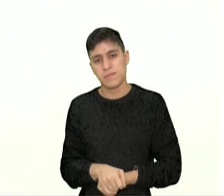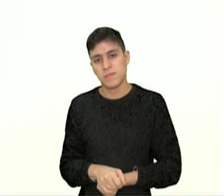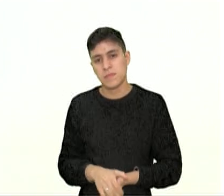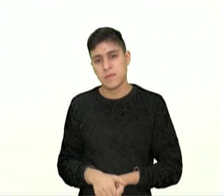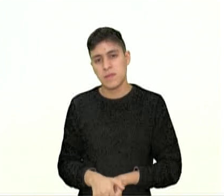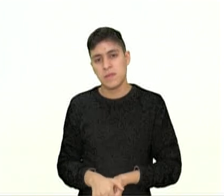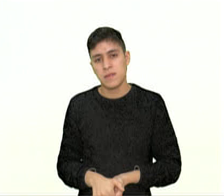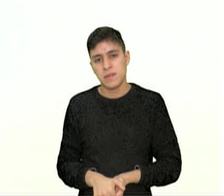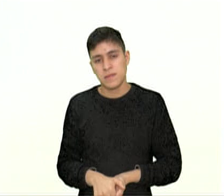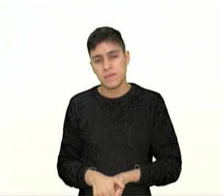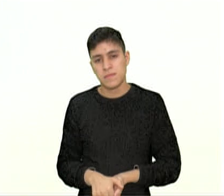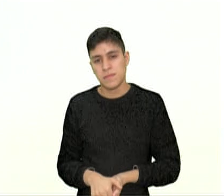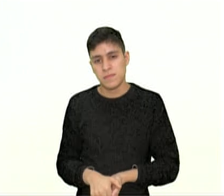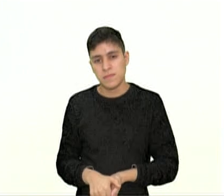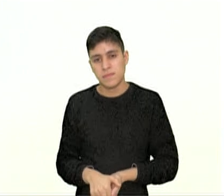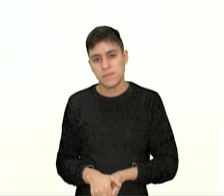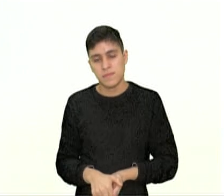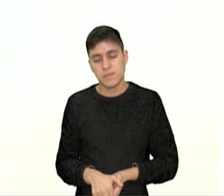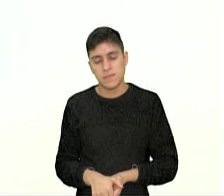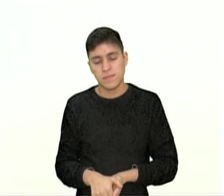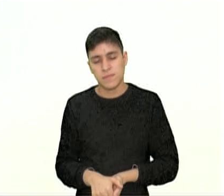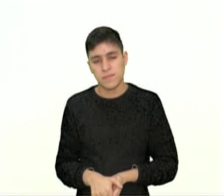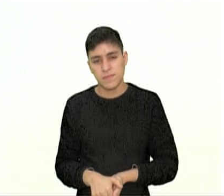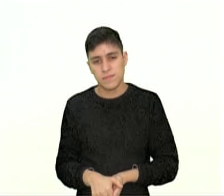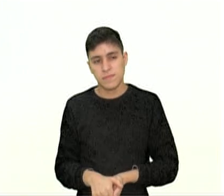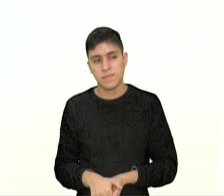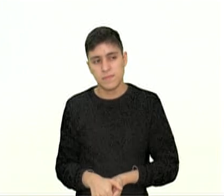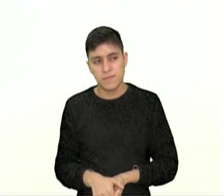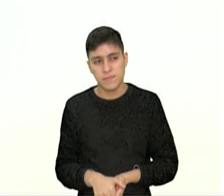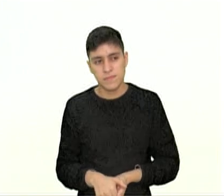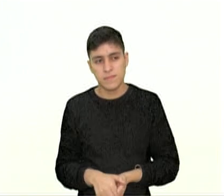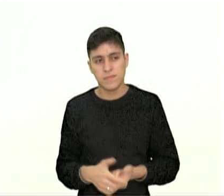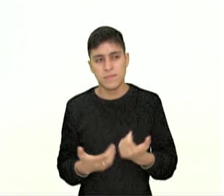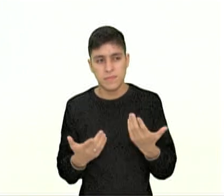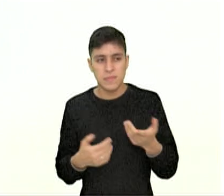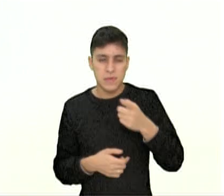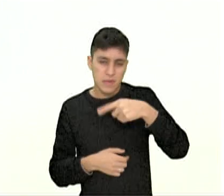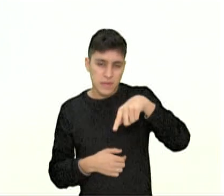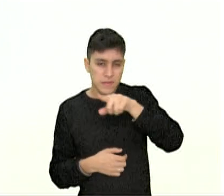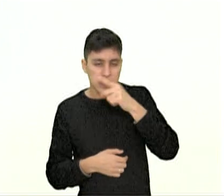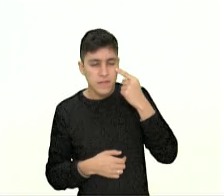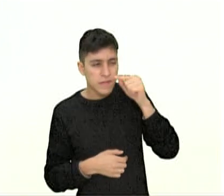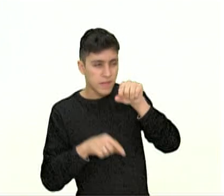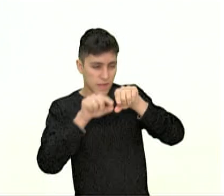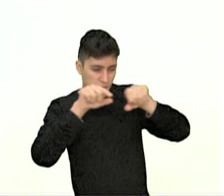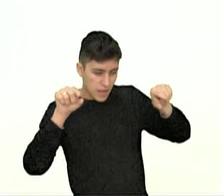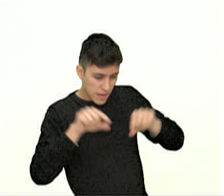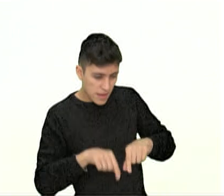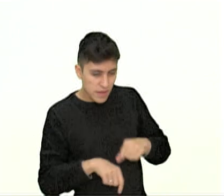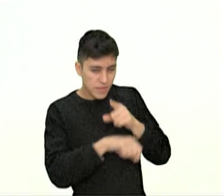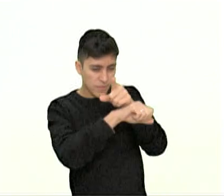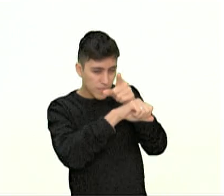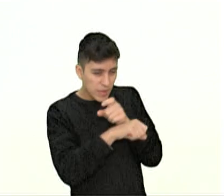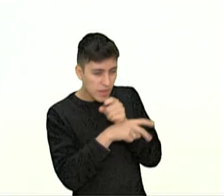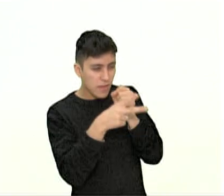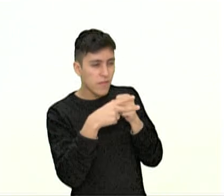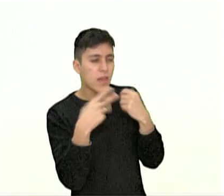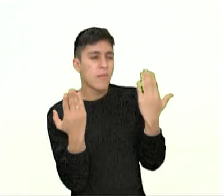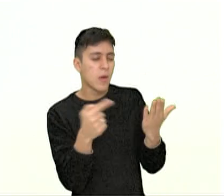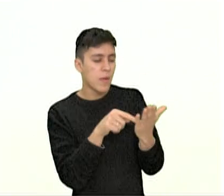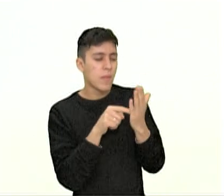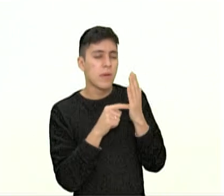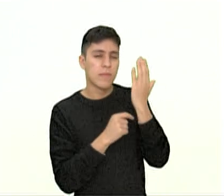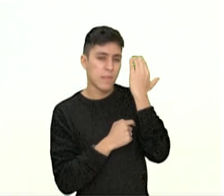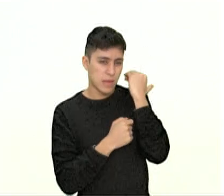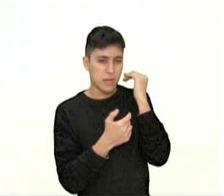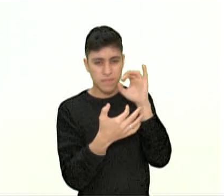los incendios florestales y la sequía. Então é isso, em cada frase você vai encontrar os verbos que estão no